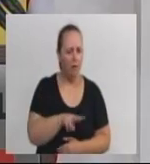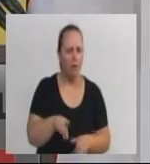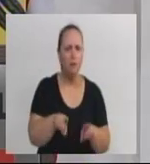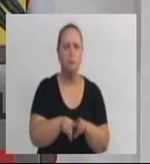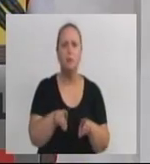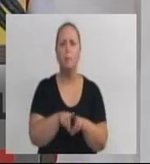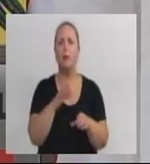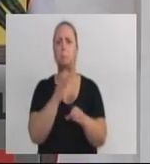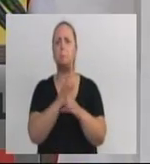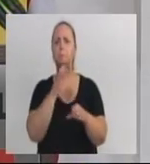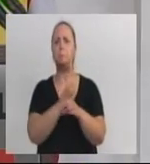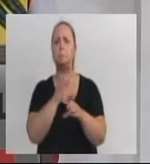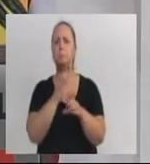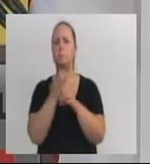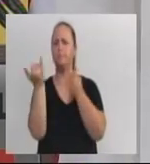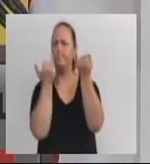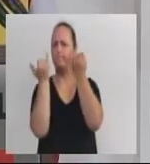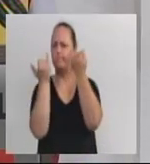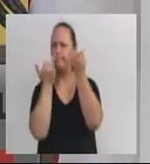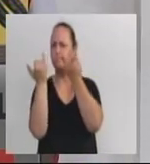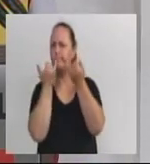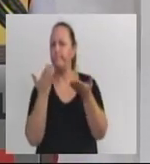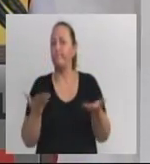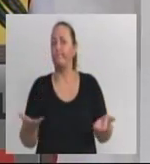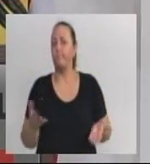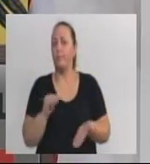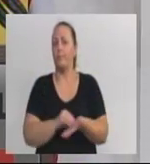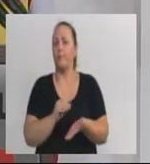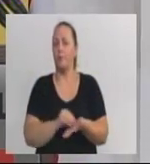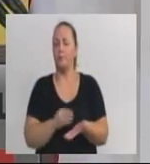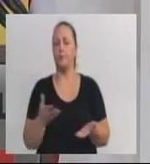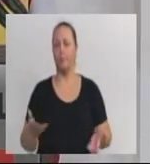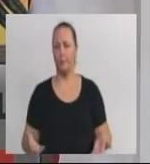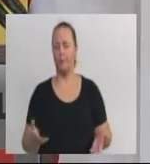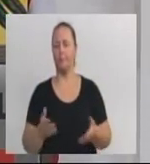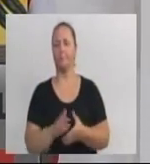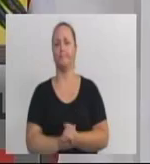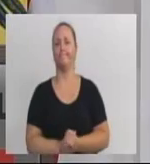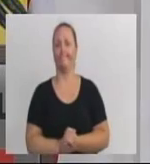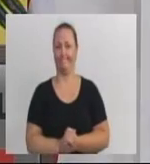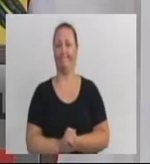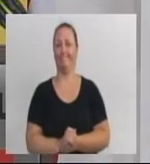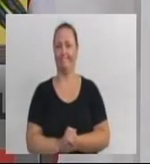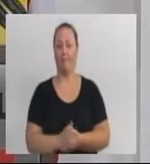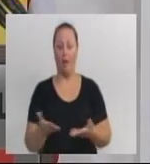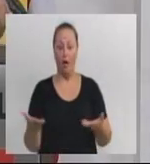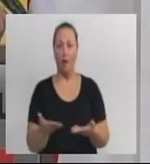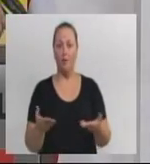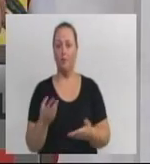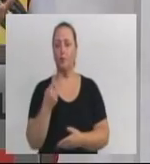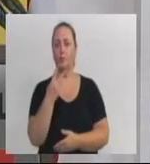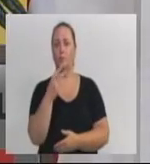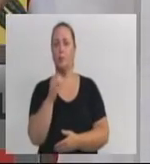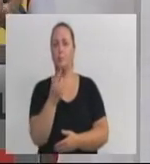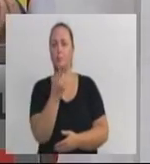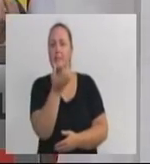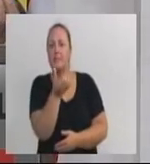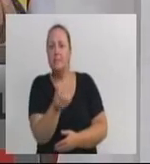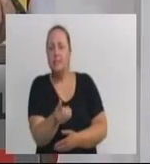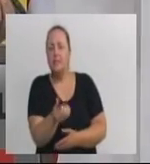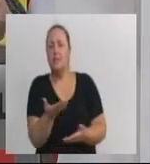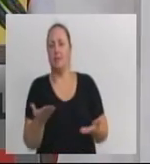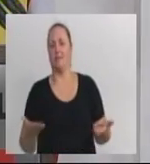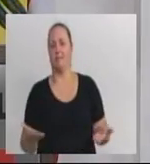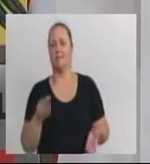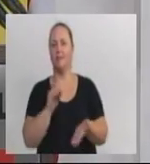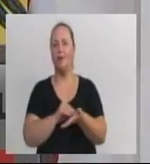dificuldade, tá? E estamos falando assim, ó, em 2016, falta